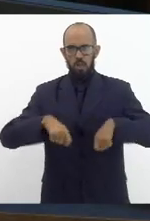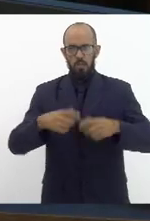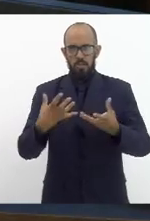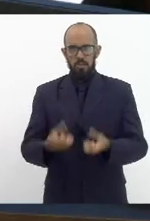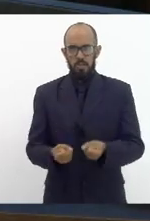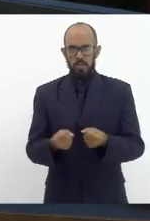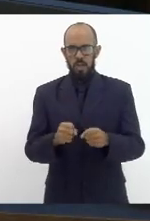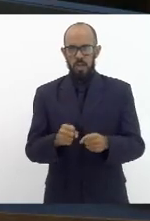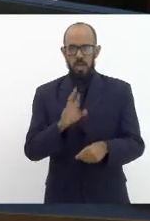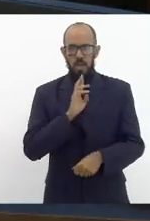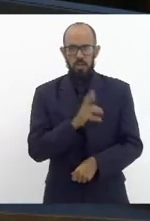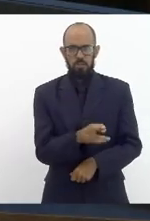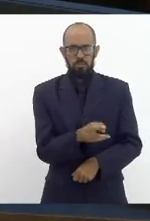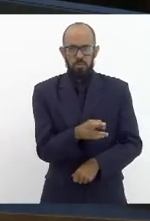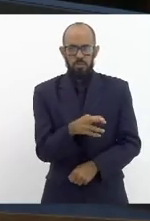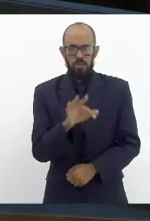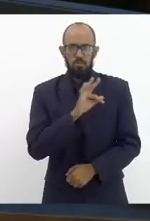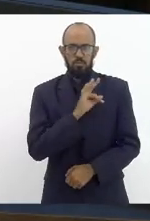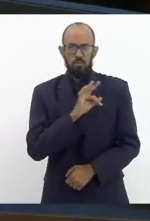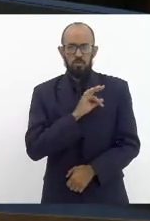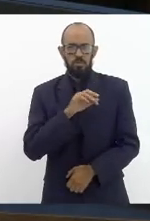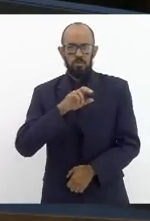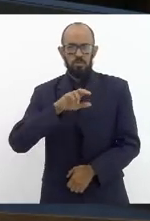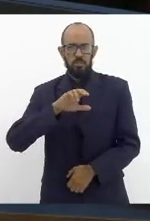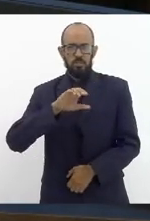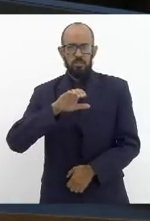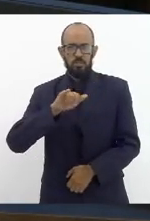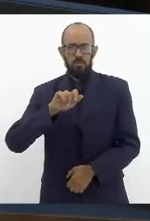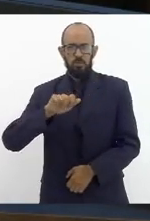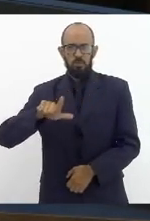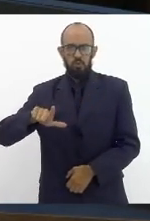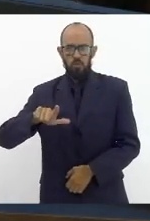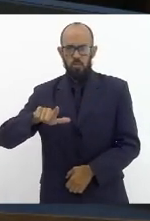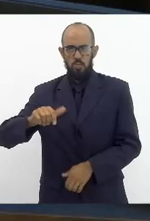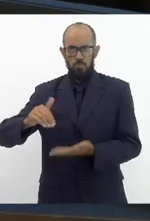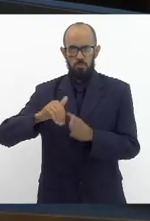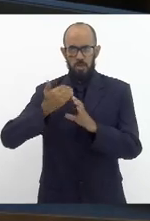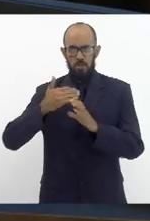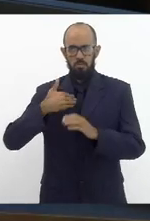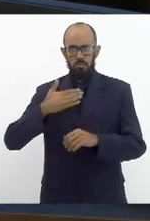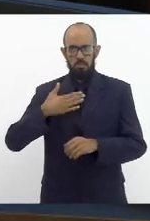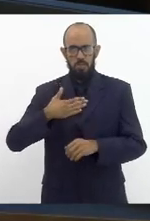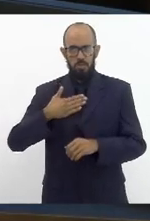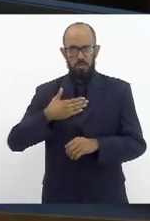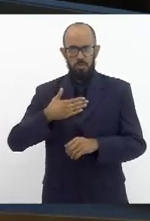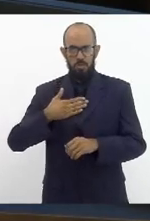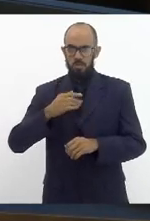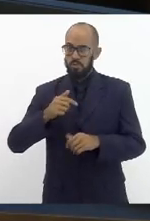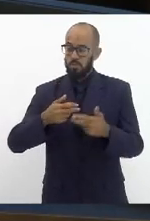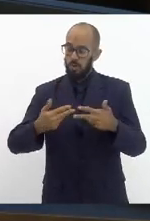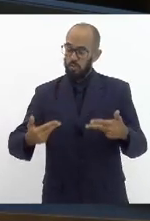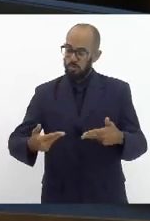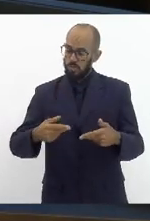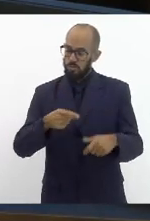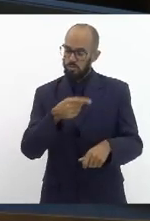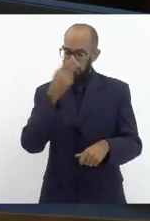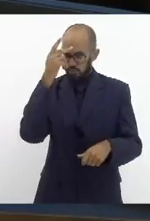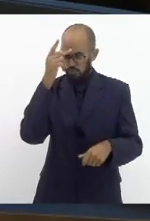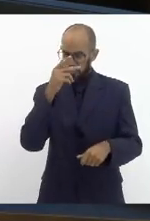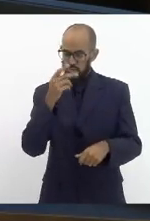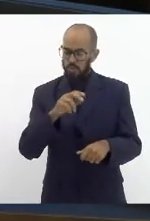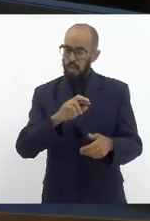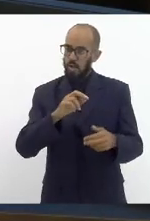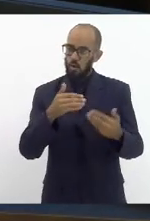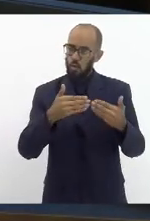a resposta que a Polícia Civil manda para o meu gabinete. Isso é coisa de quem está do outro lado. Isso é coisa de quem está jogando contra. Eu